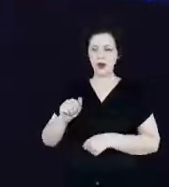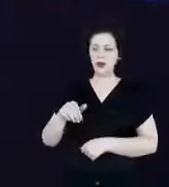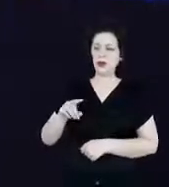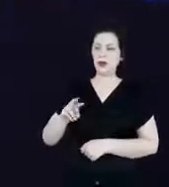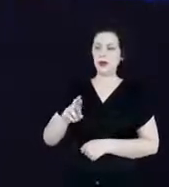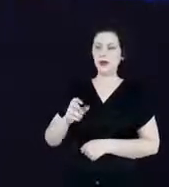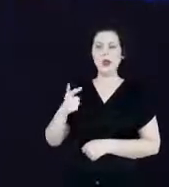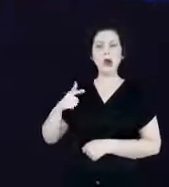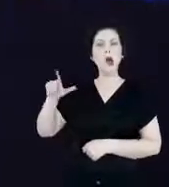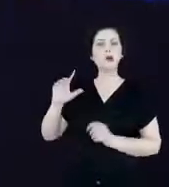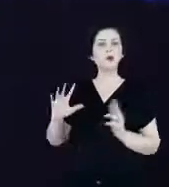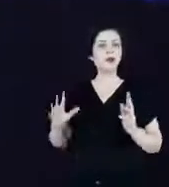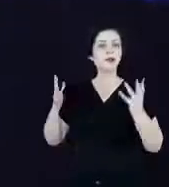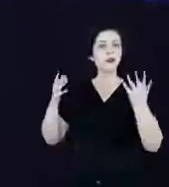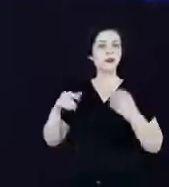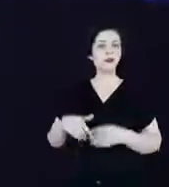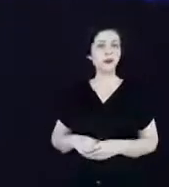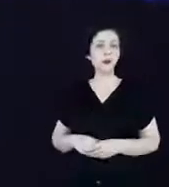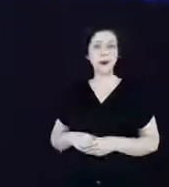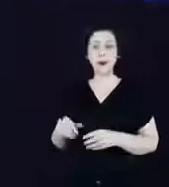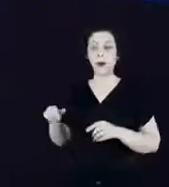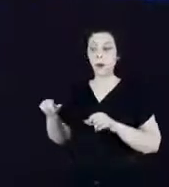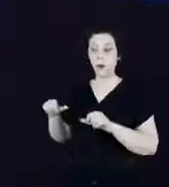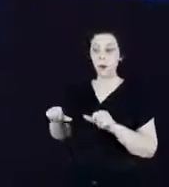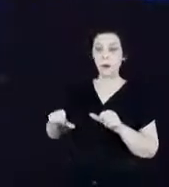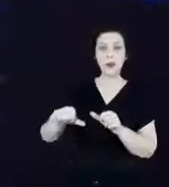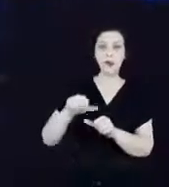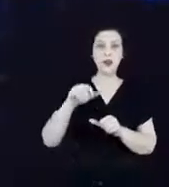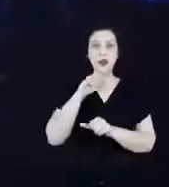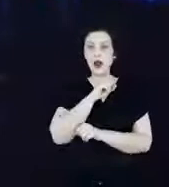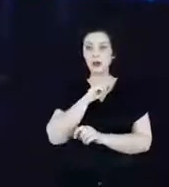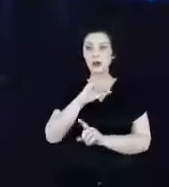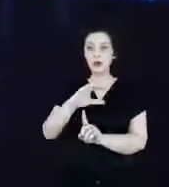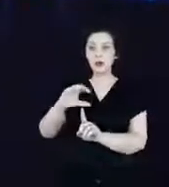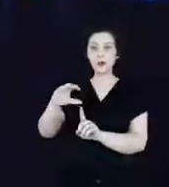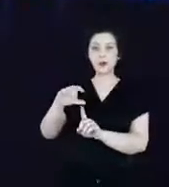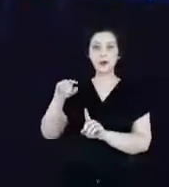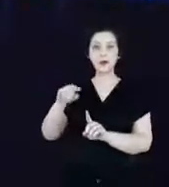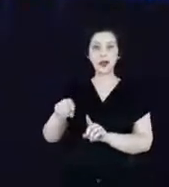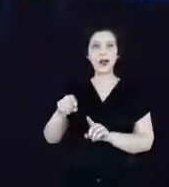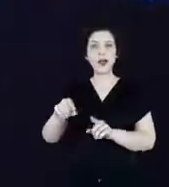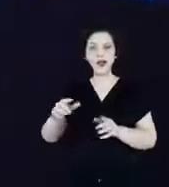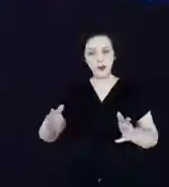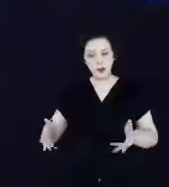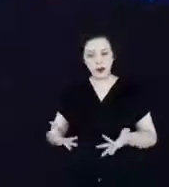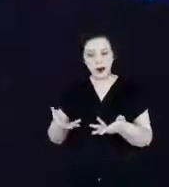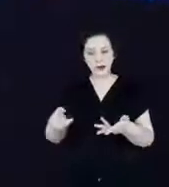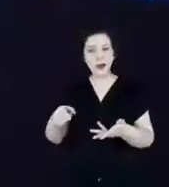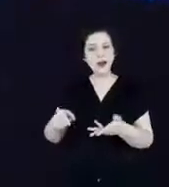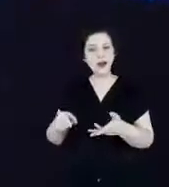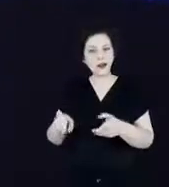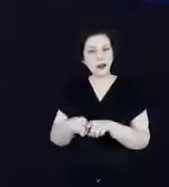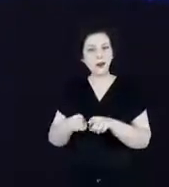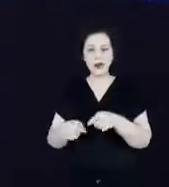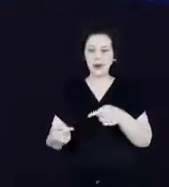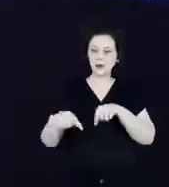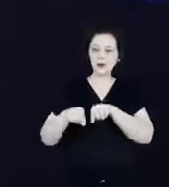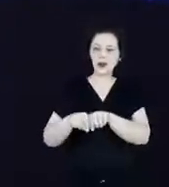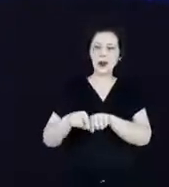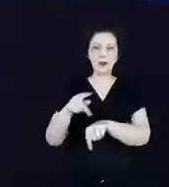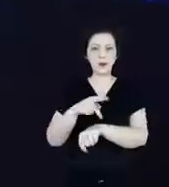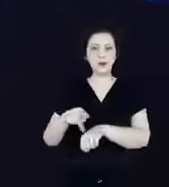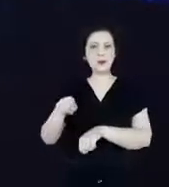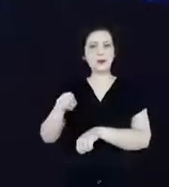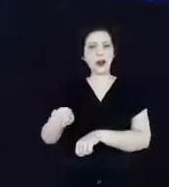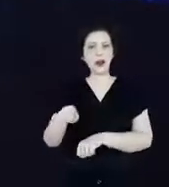evento, mudamos rapidamente a figura do consumidor para prosumidor, e agora o consumidor público, puro, ser tratado